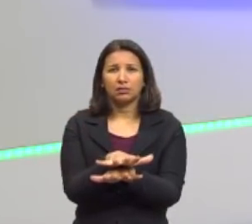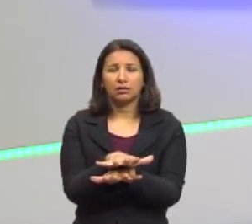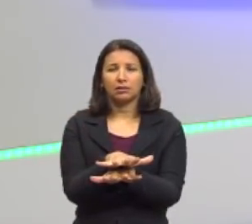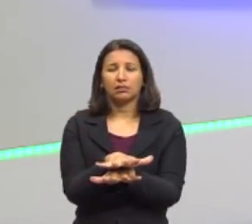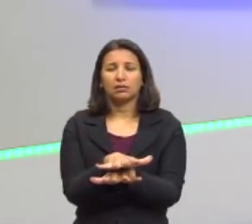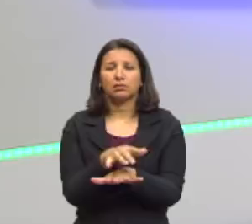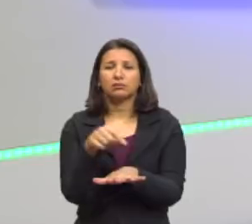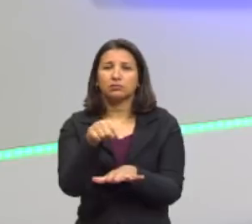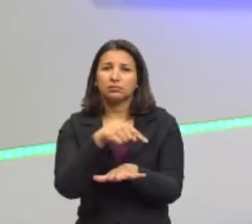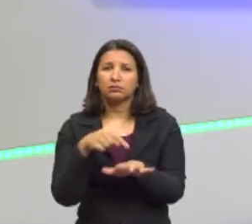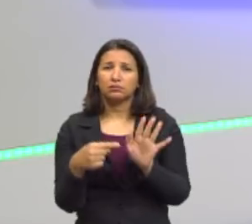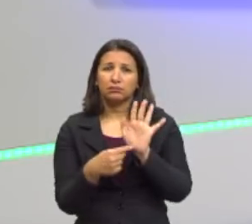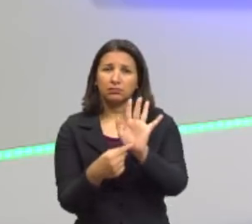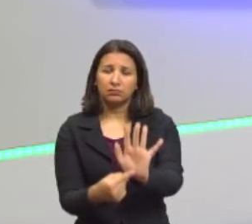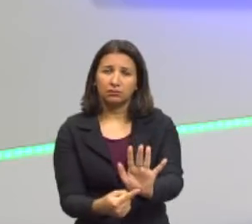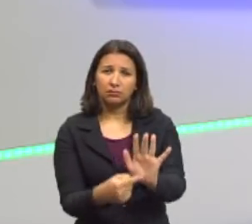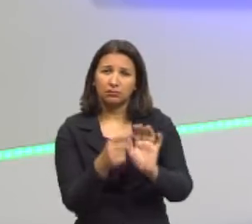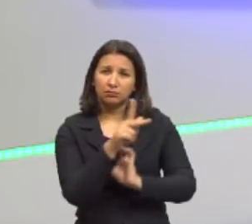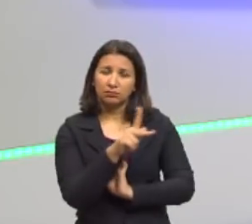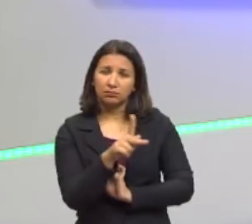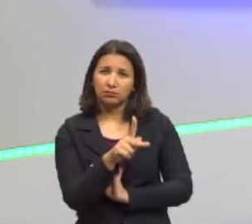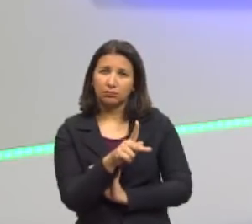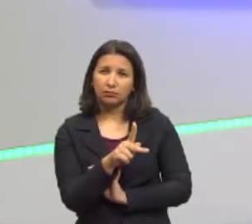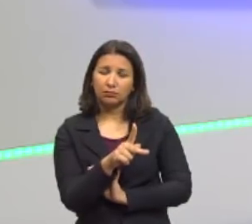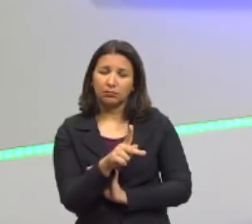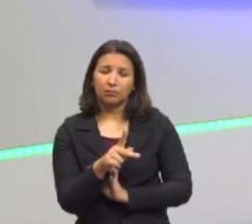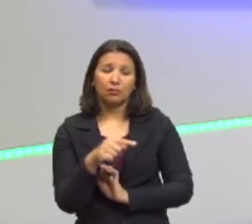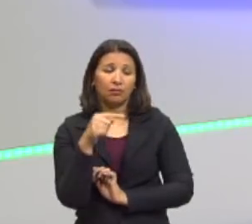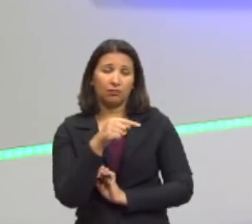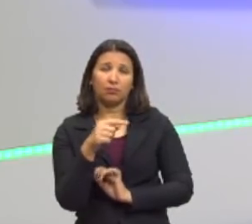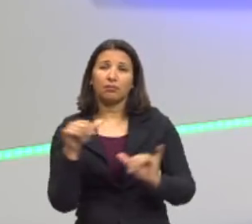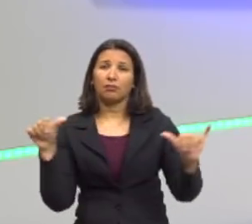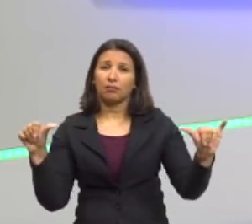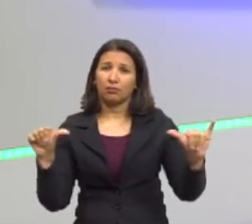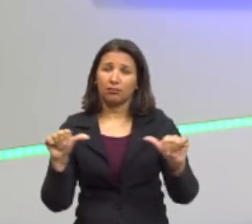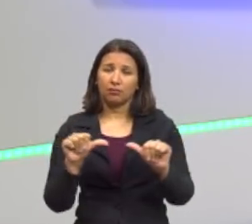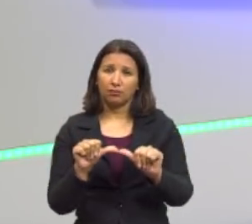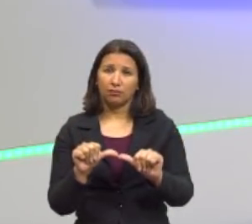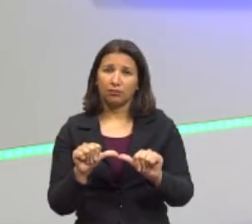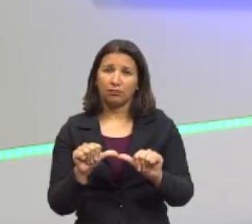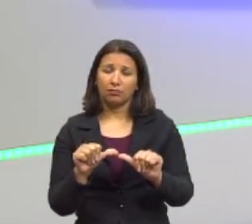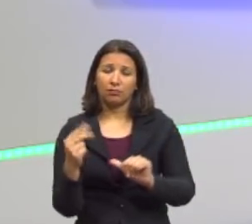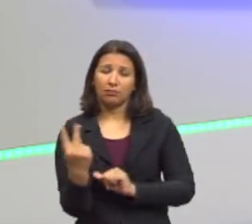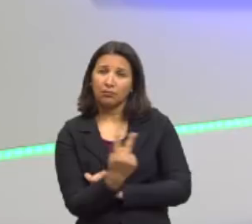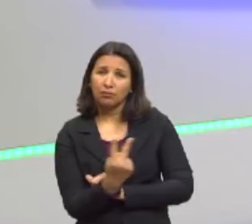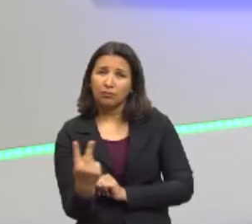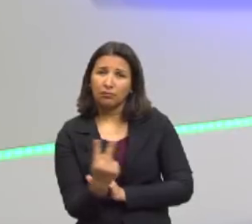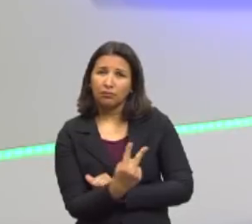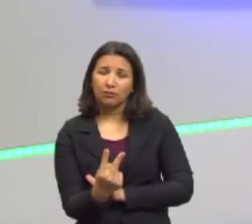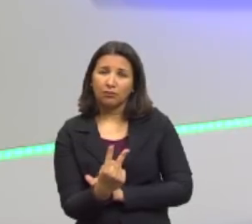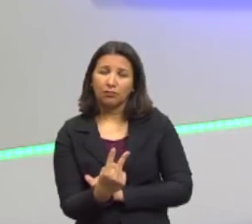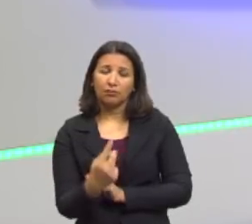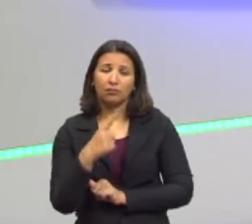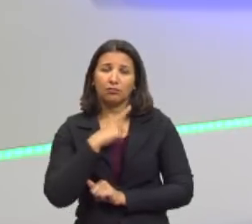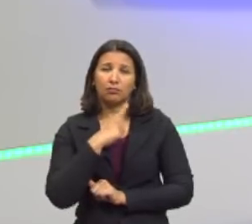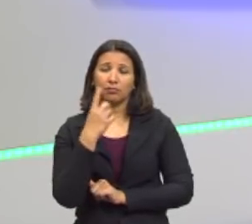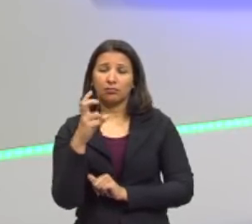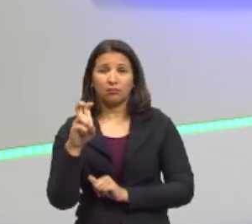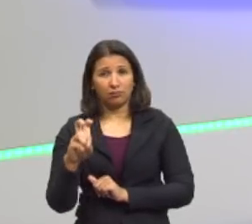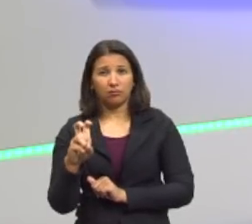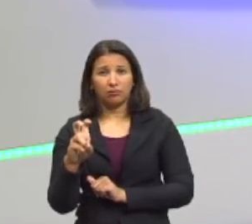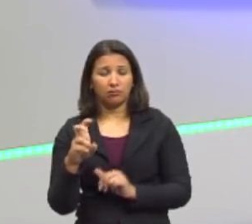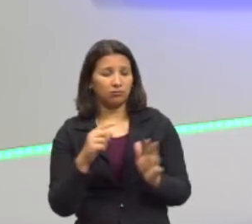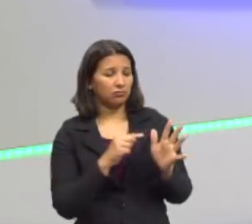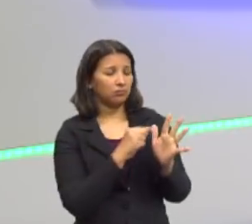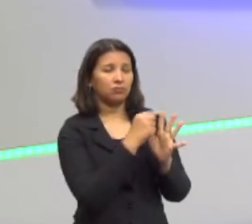Então, elas são simétricas. Você diz, minhas mãos são iguais, têm cinco dedos, as duas, tudo bem, são